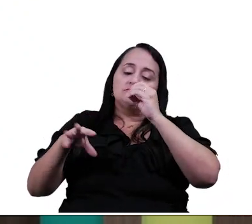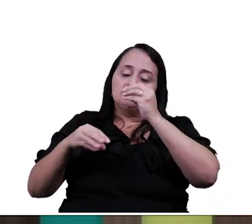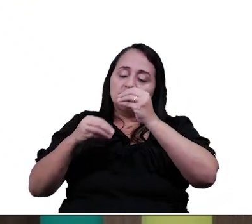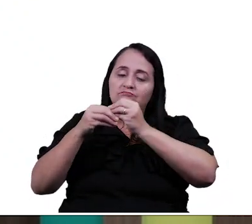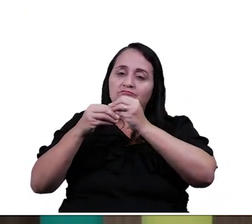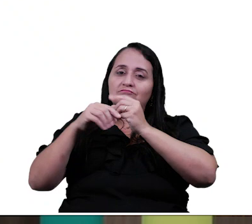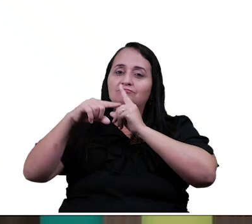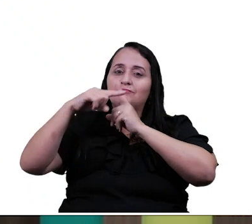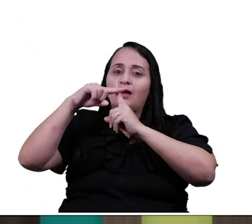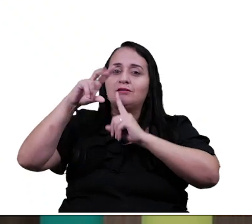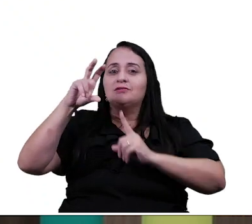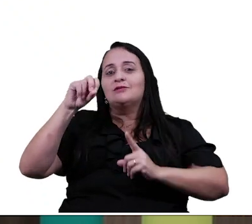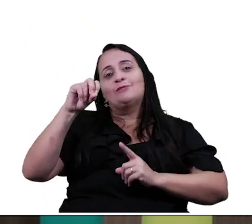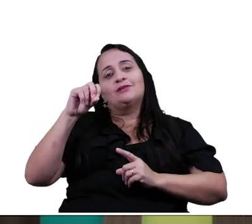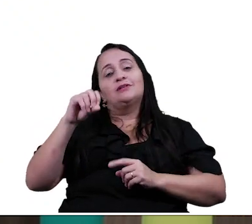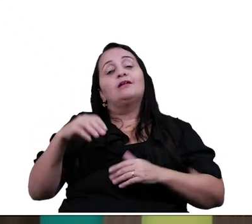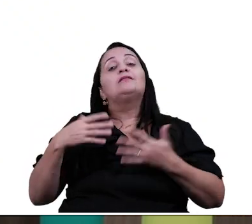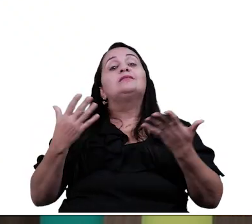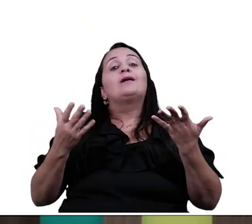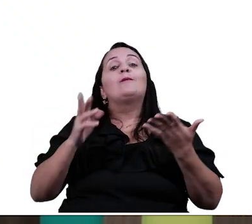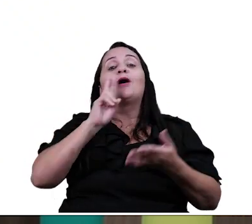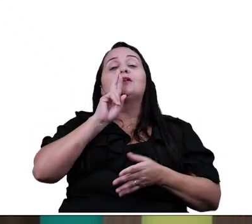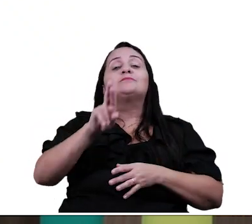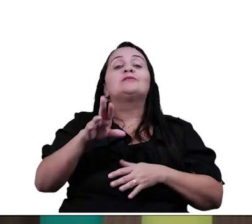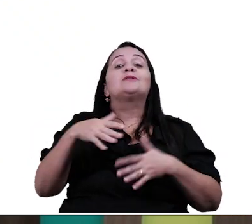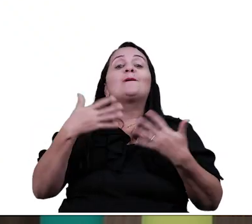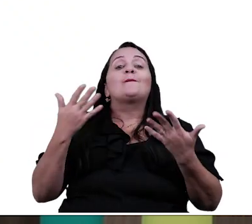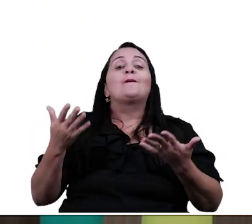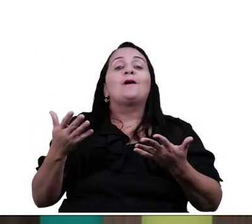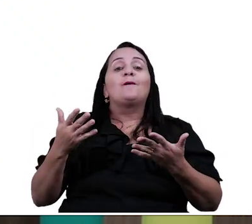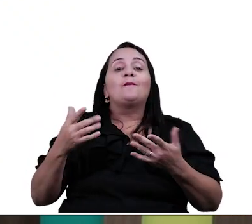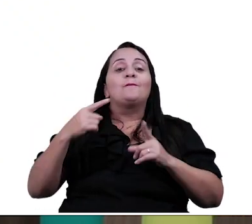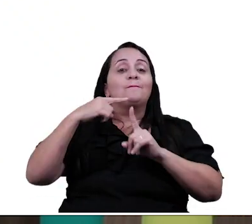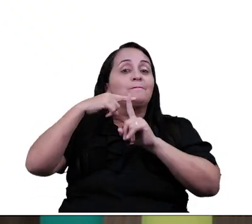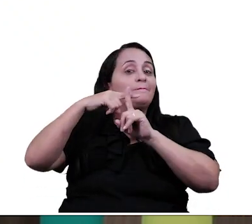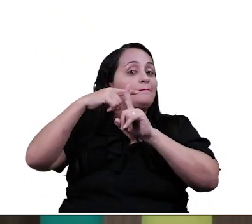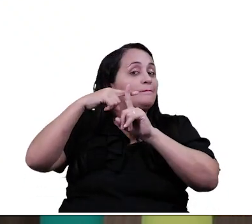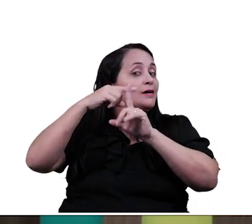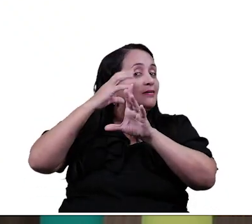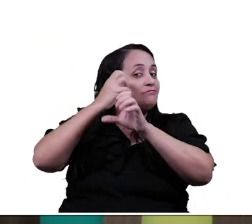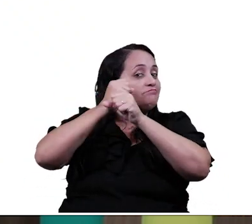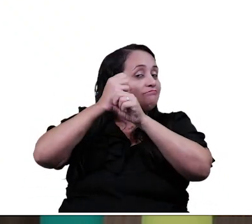150 ml. Faz uma continha de adição